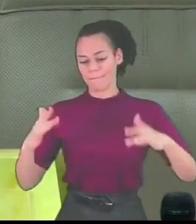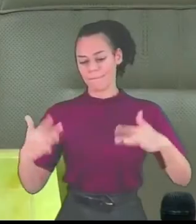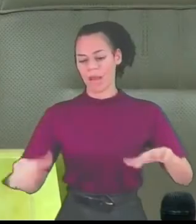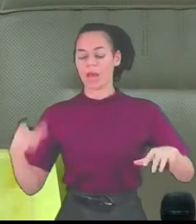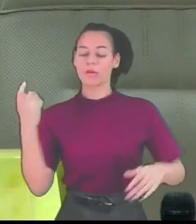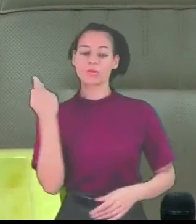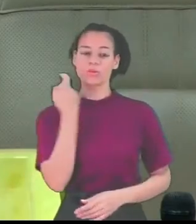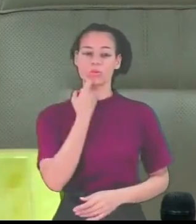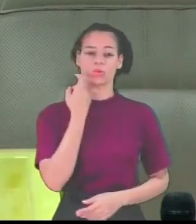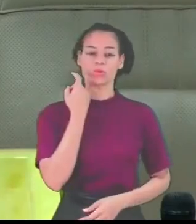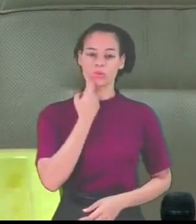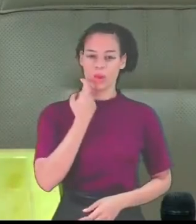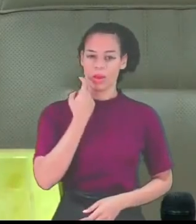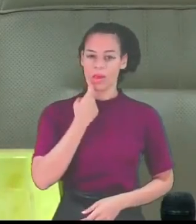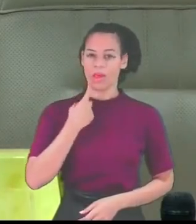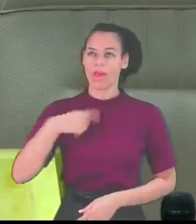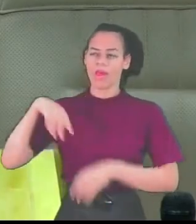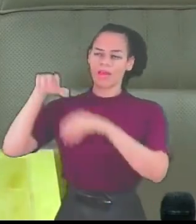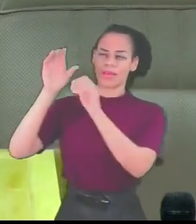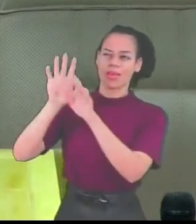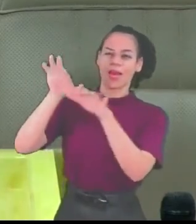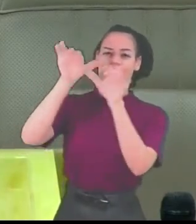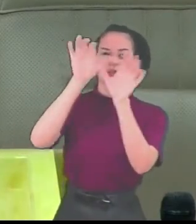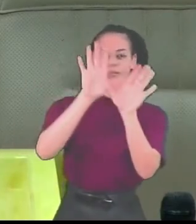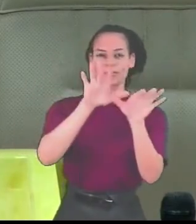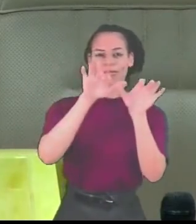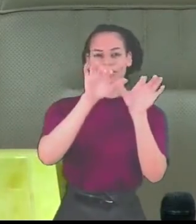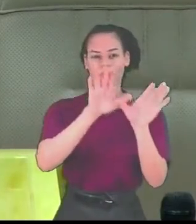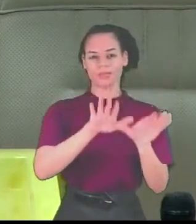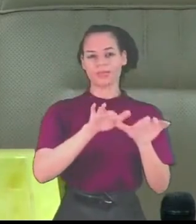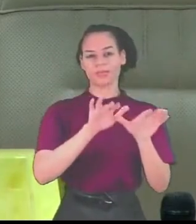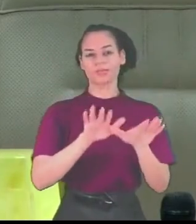peixes das aves